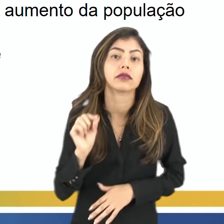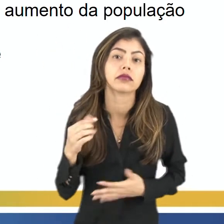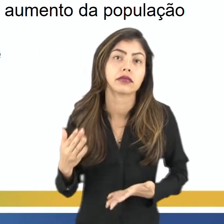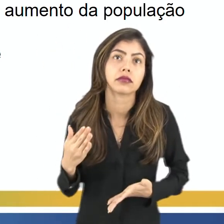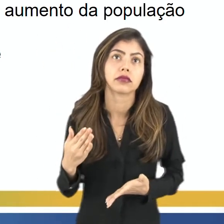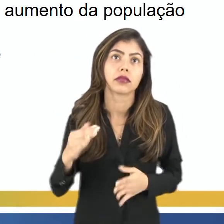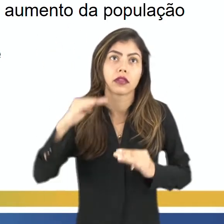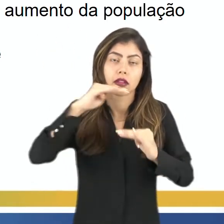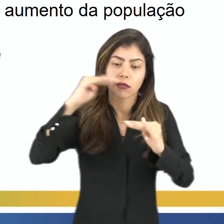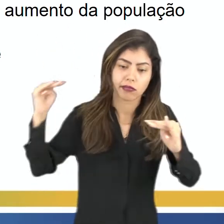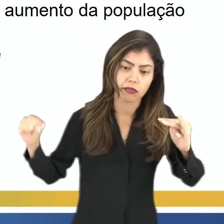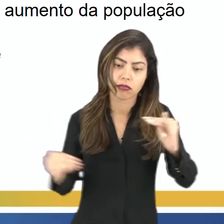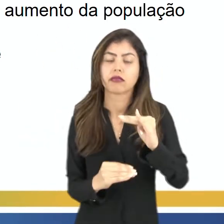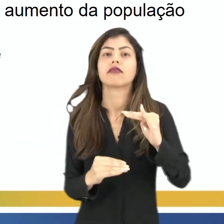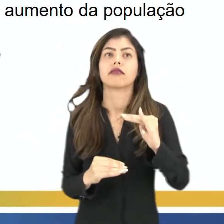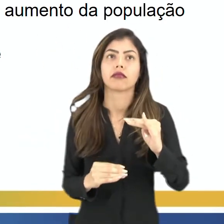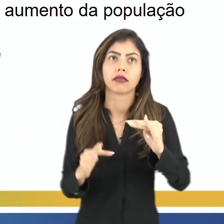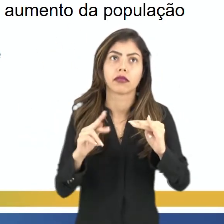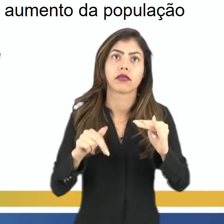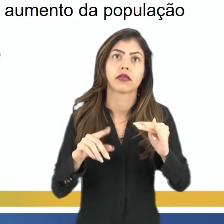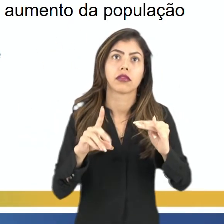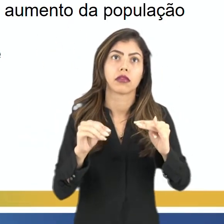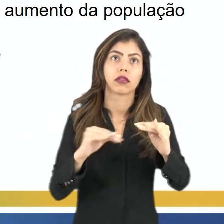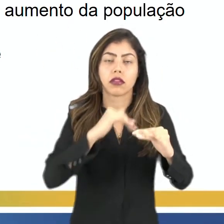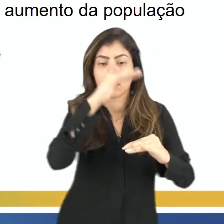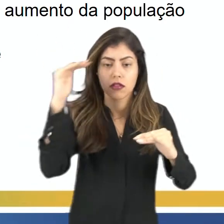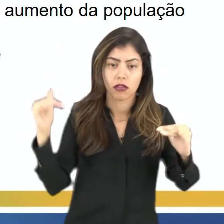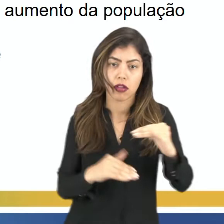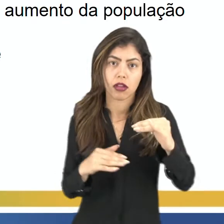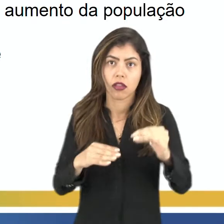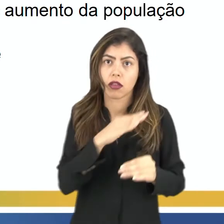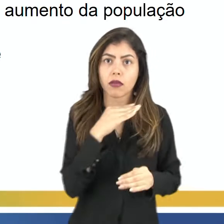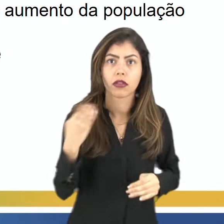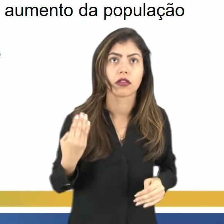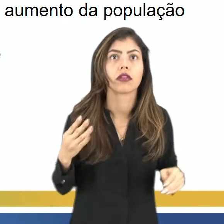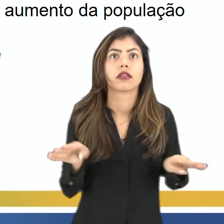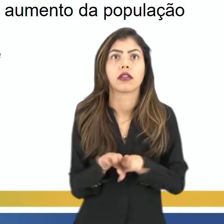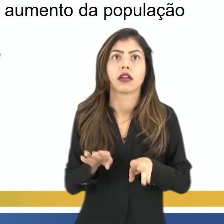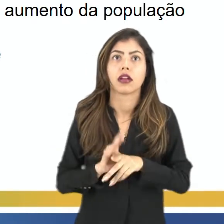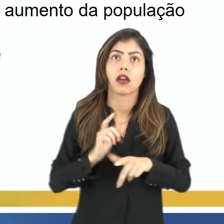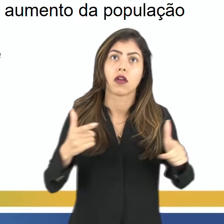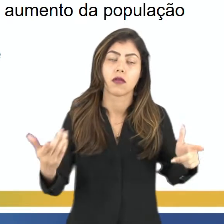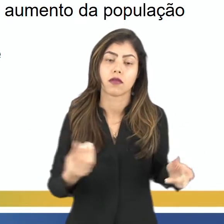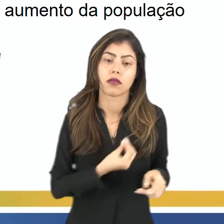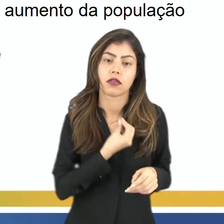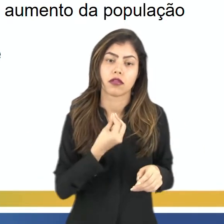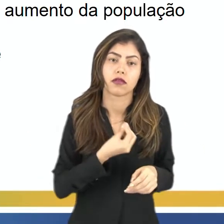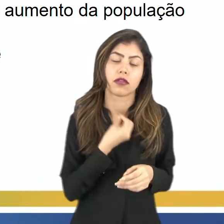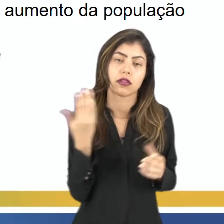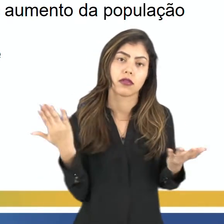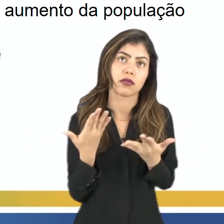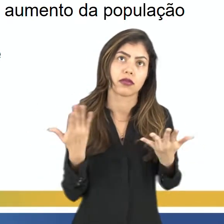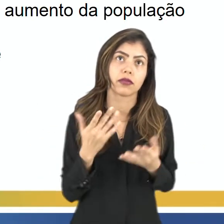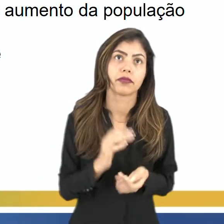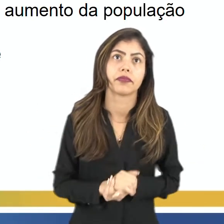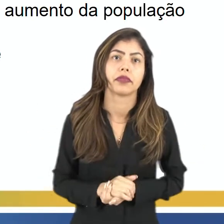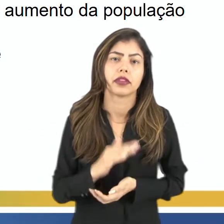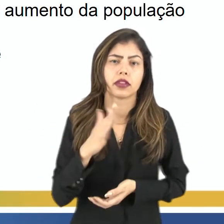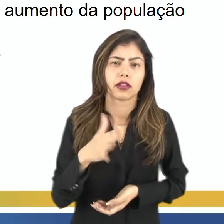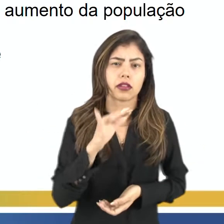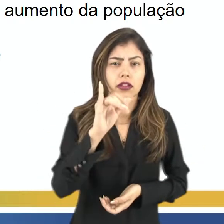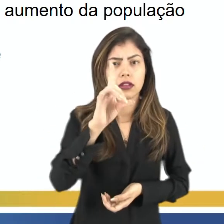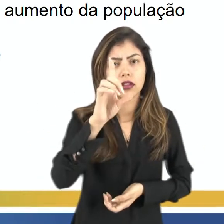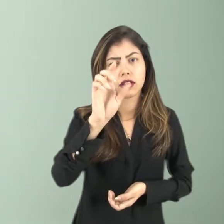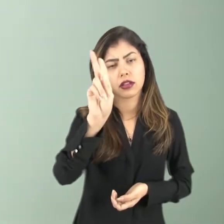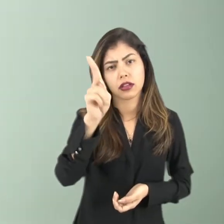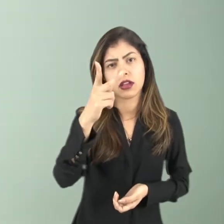Esse envelhecimento é o quê? Queda da taxa de fecundidade, queda da mortalidade, aumento da expectativa de vida. O Brasil hoje